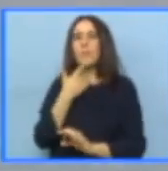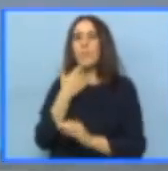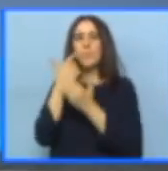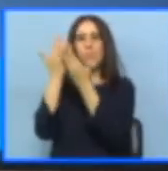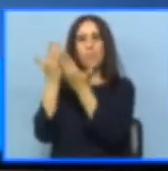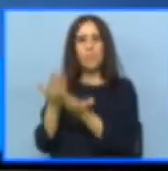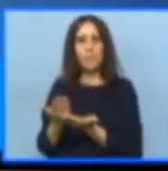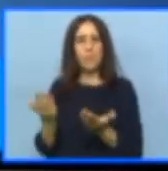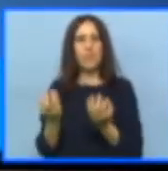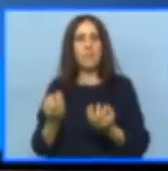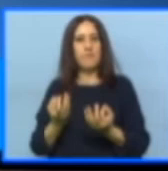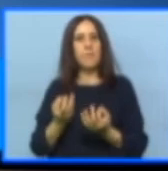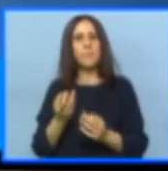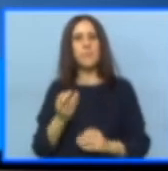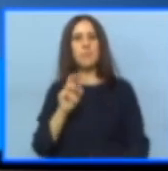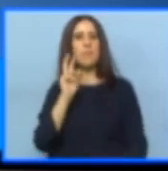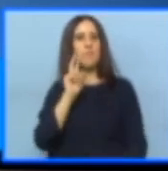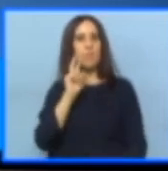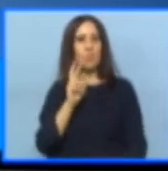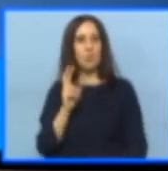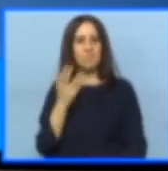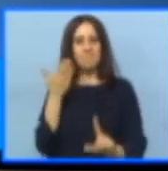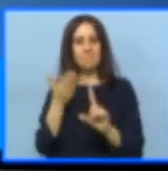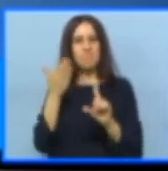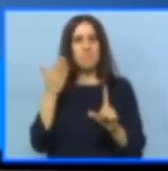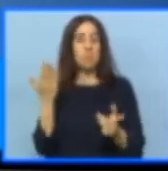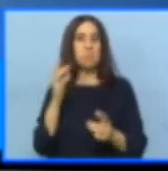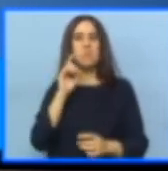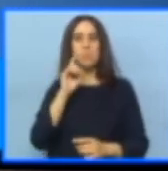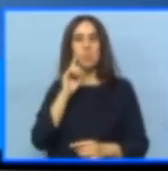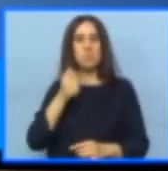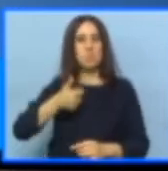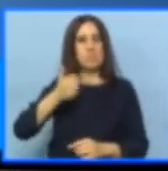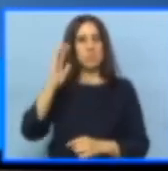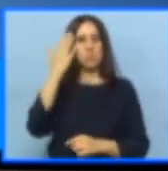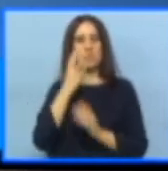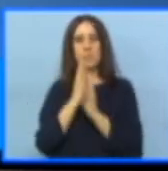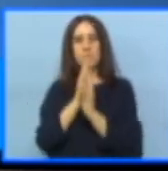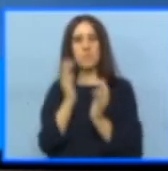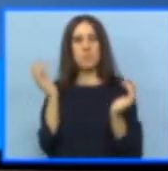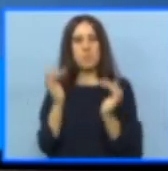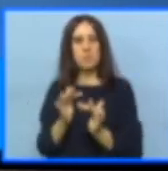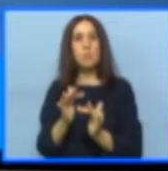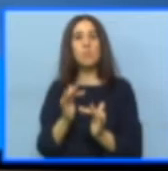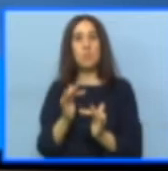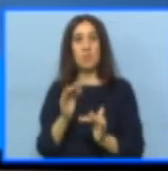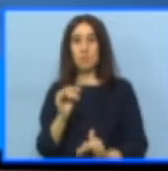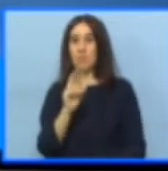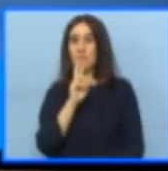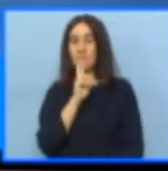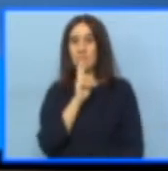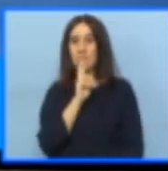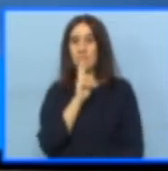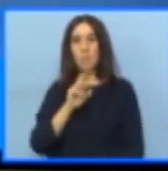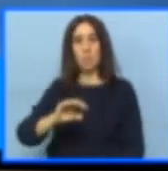aqui também aquilo que é o valor e, se nós quisermos, a importância da peregrinação, até porque nós temos que olhar para Fátima claramente